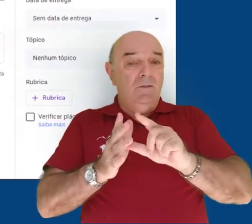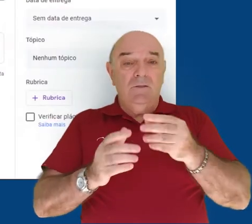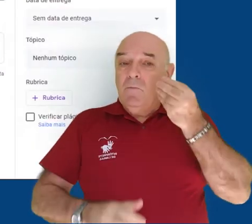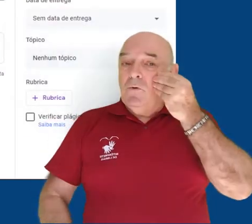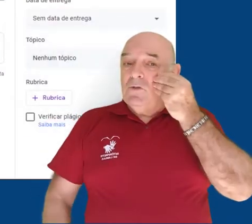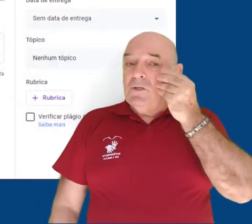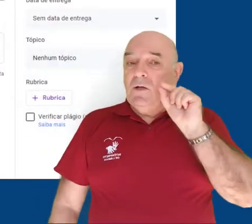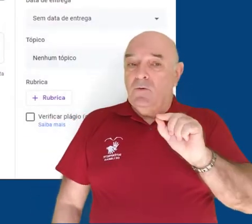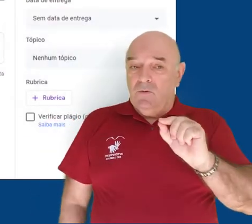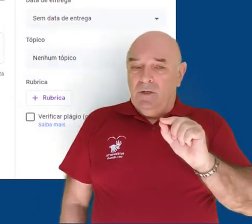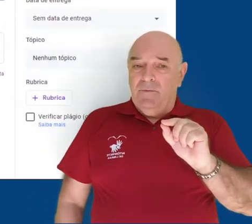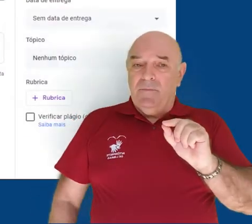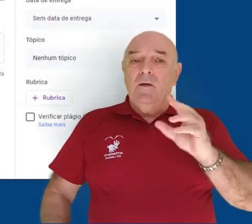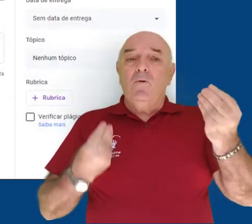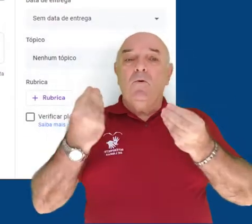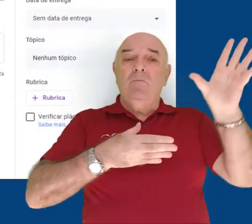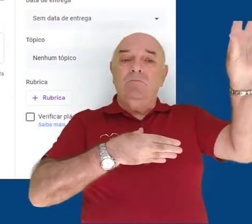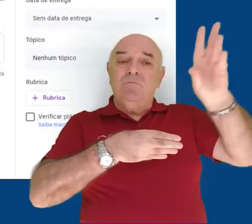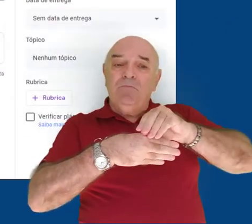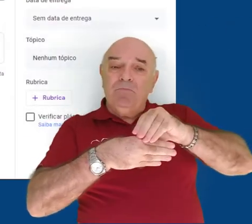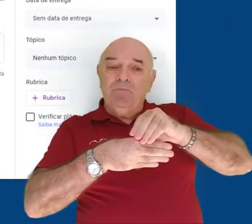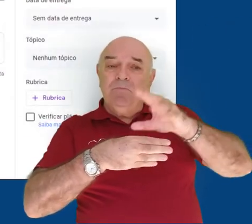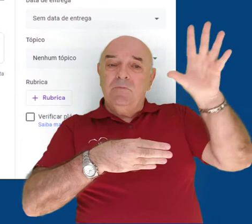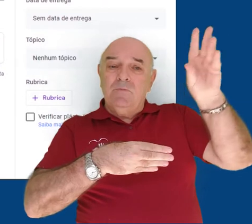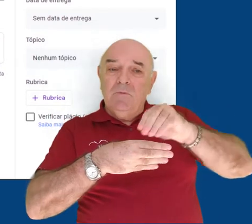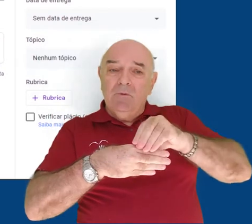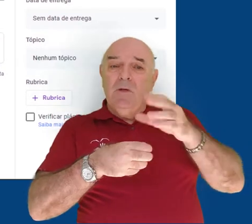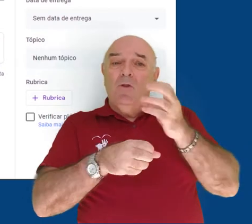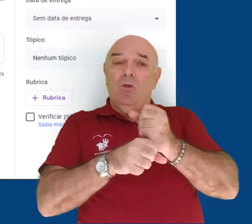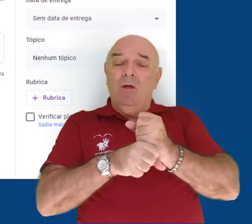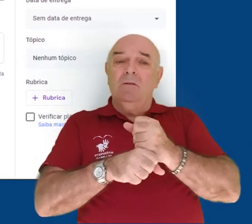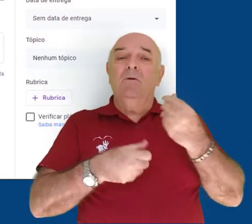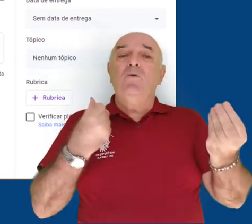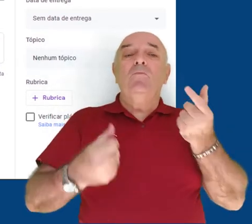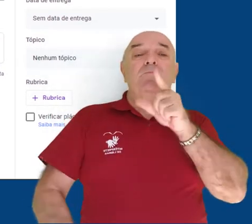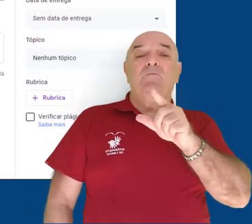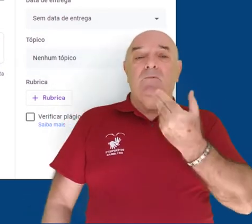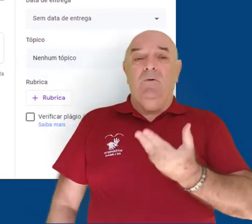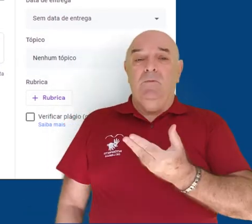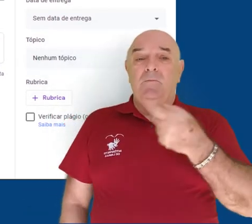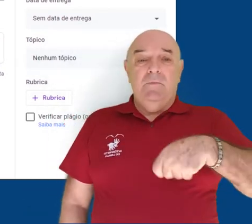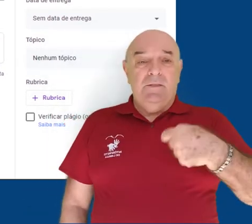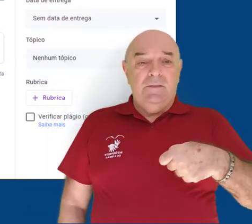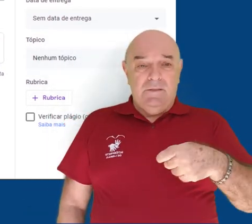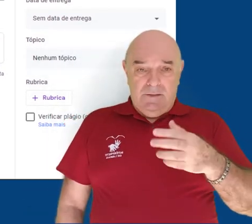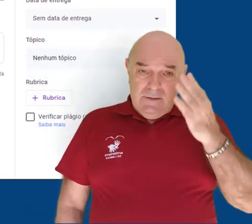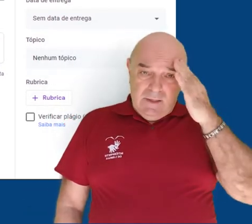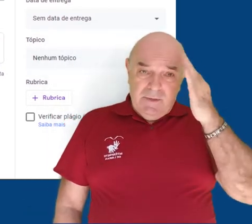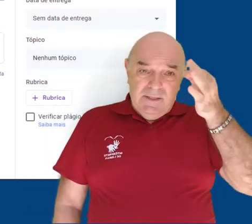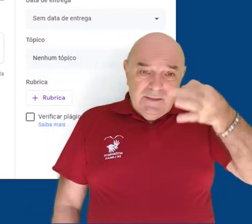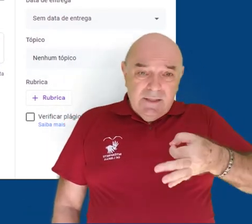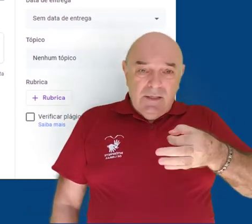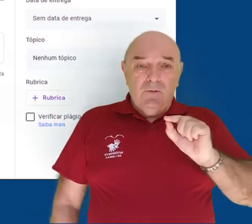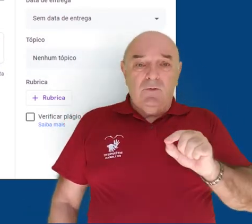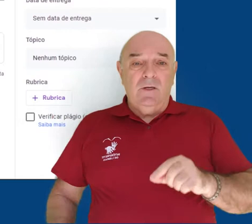pararam de criação de atividade com teste para conseguimos fazer a importação de notas doforms para o nosso coração devemos ter certeza que a